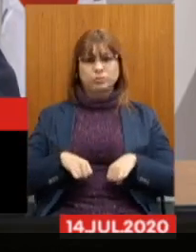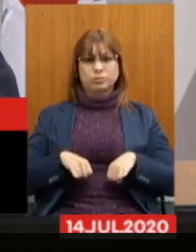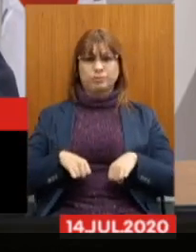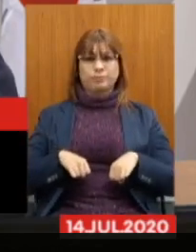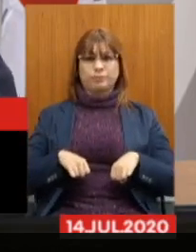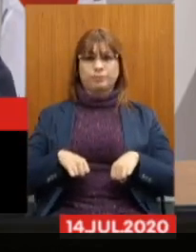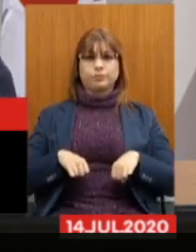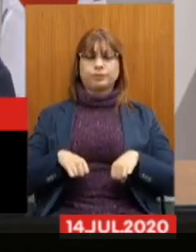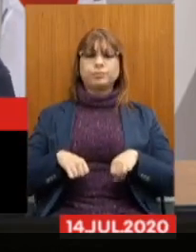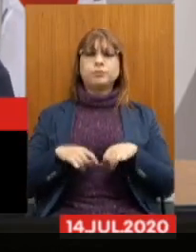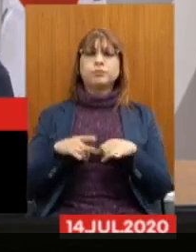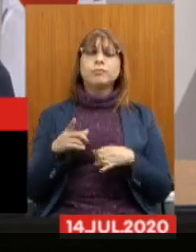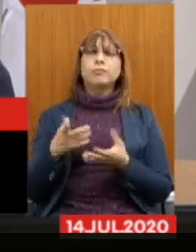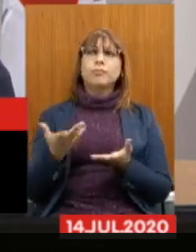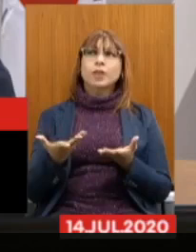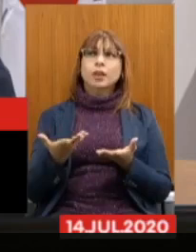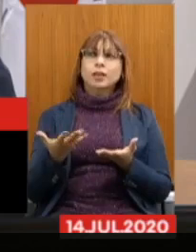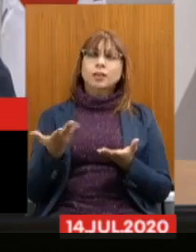Nós vivemos dias,